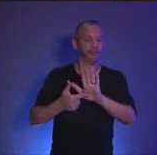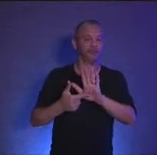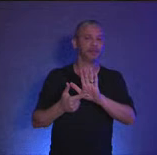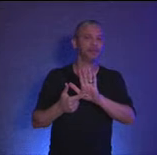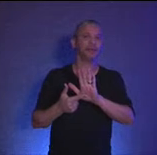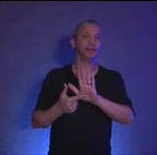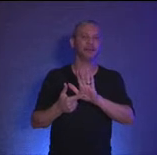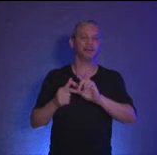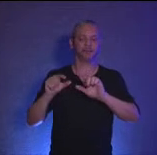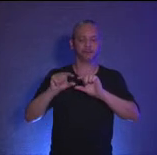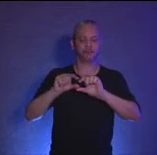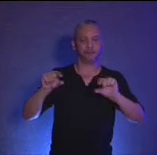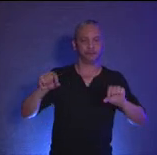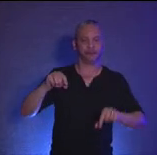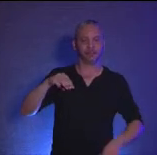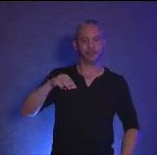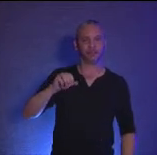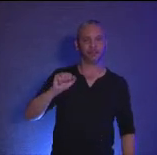painel em